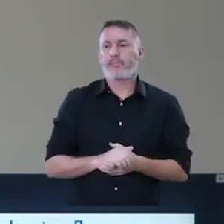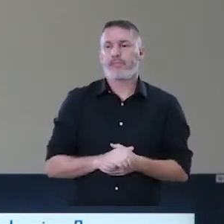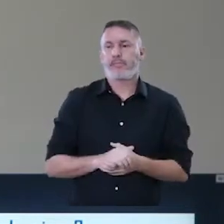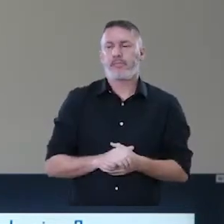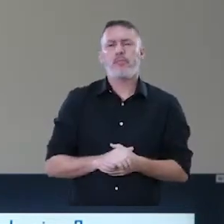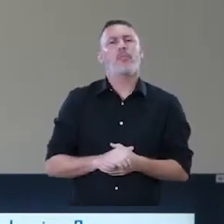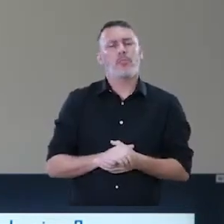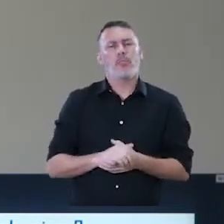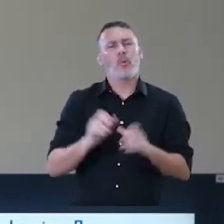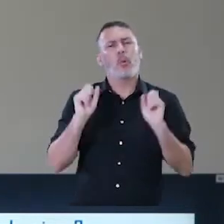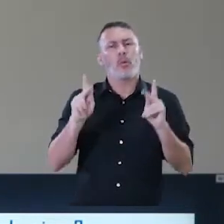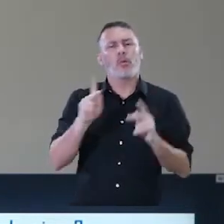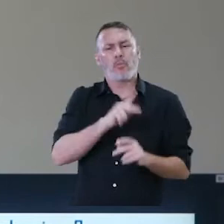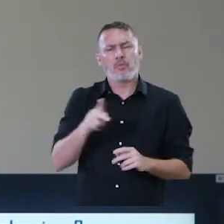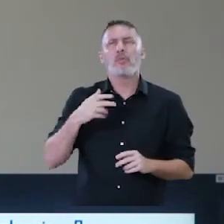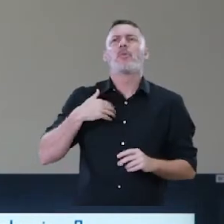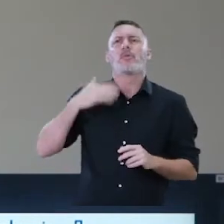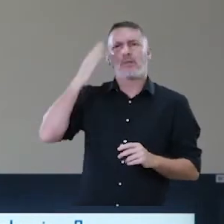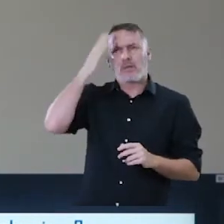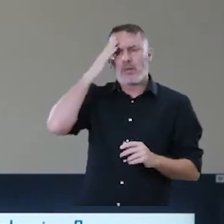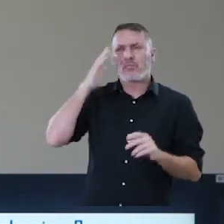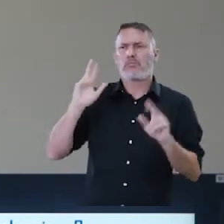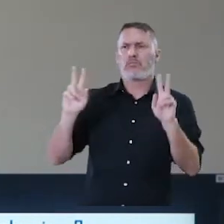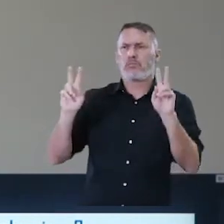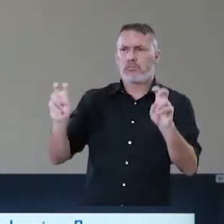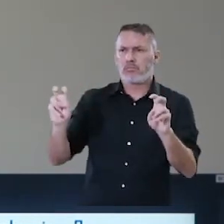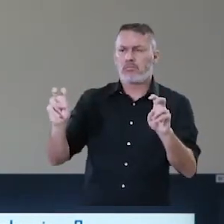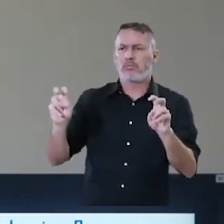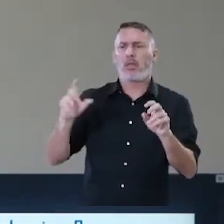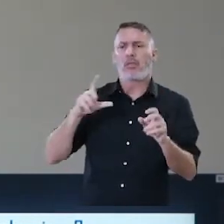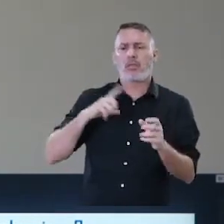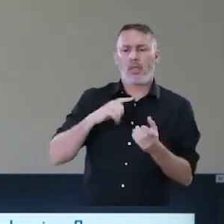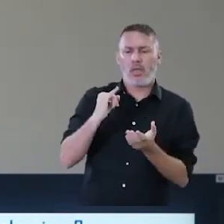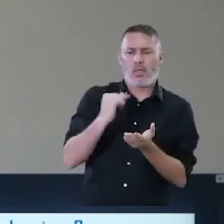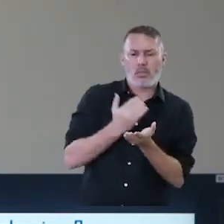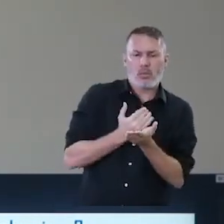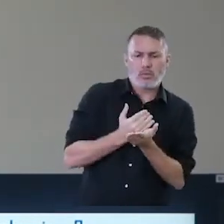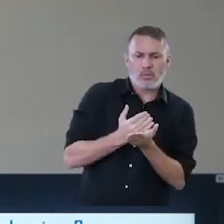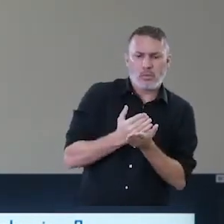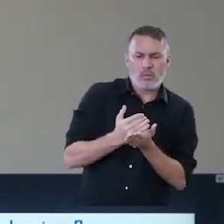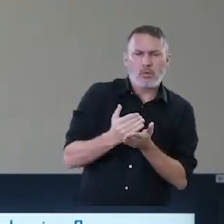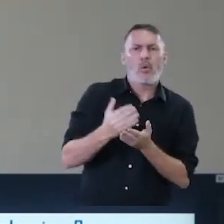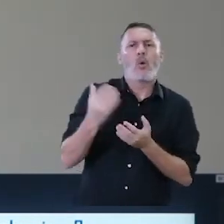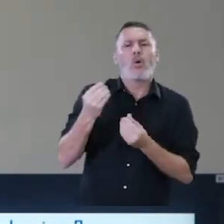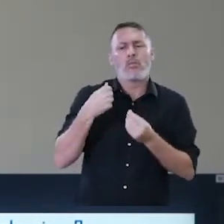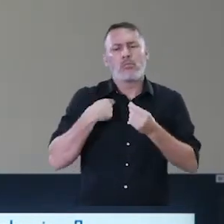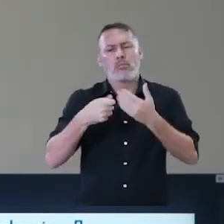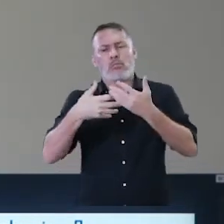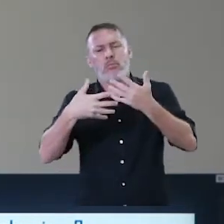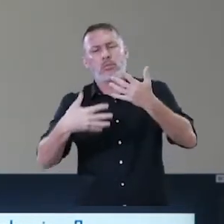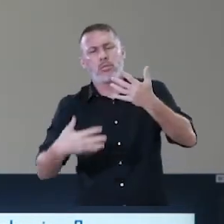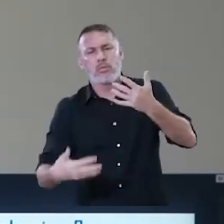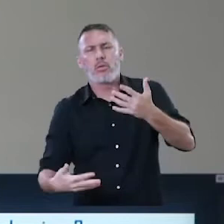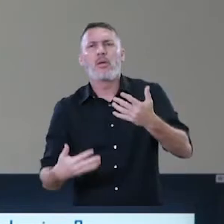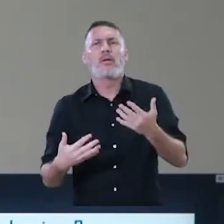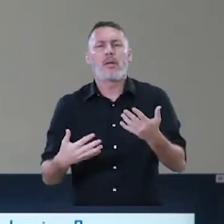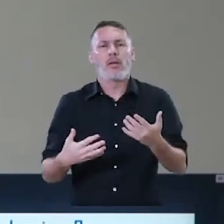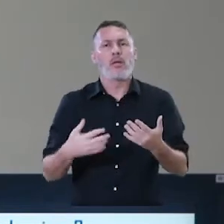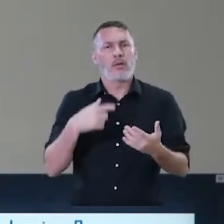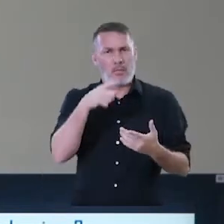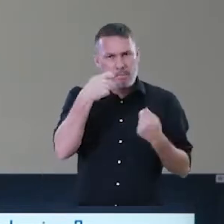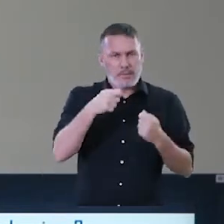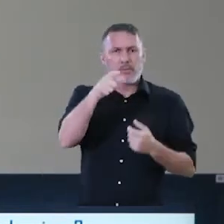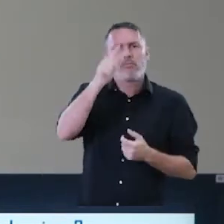aula, professor, beleza, eu tenho isso aqui para colocar na minha introdução. O que eu faço no meu desenvolvimento? Aí você vai fazer a